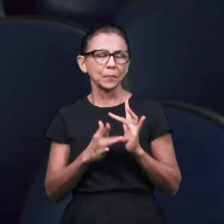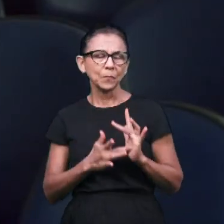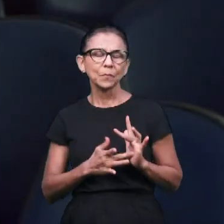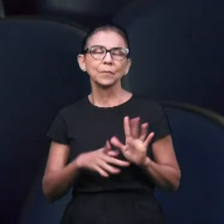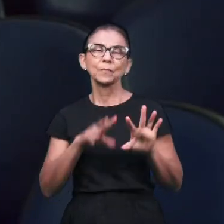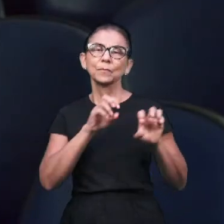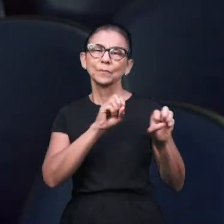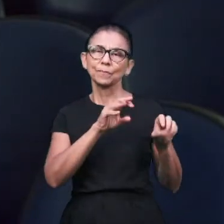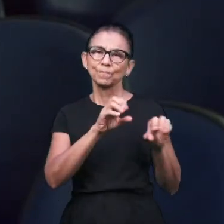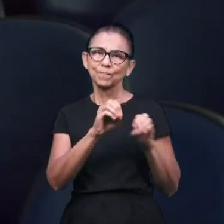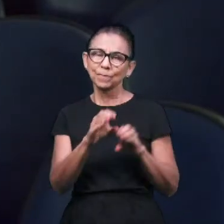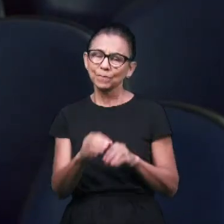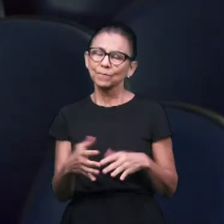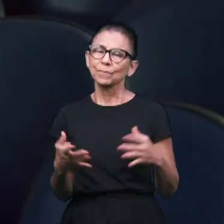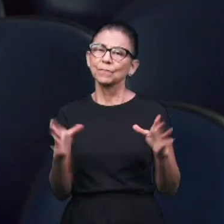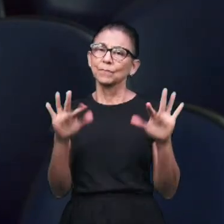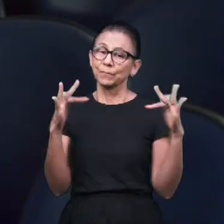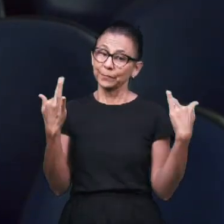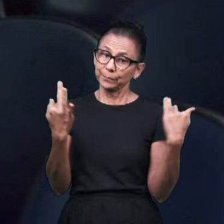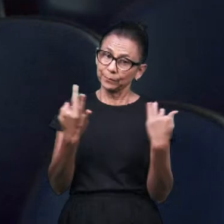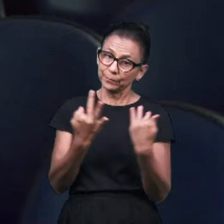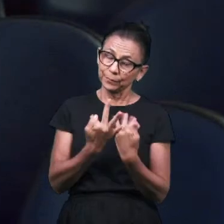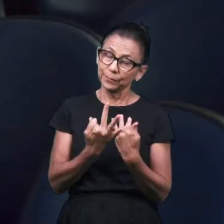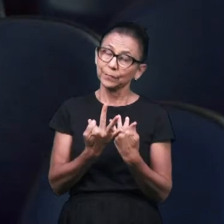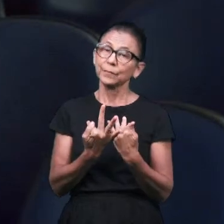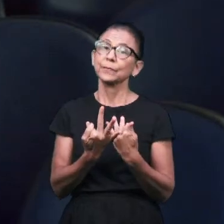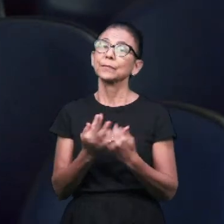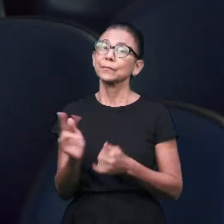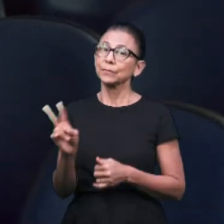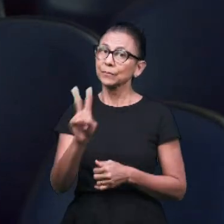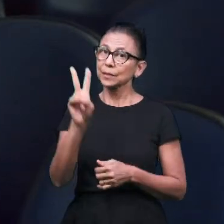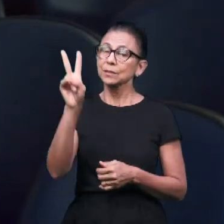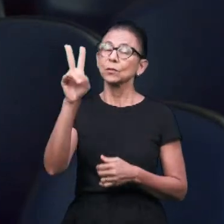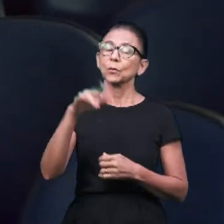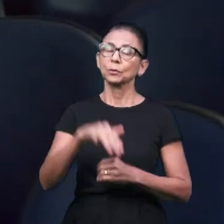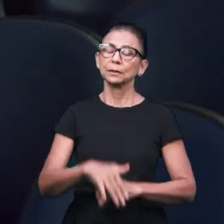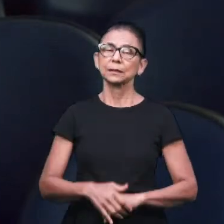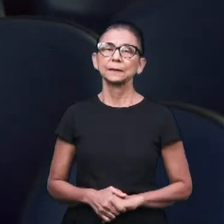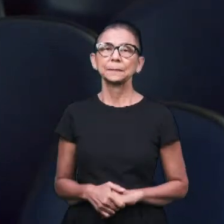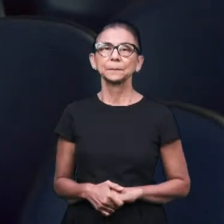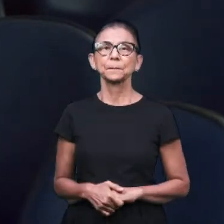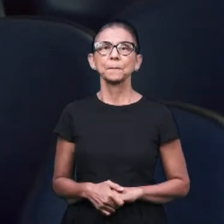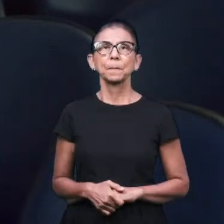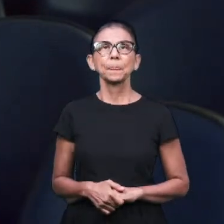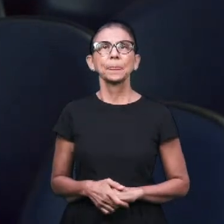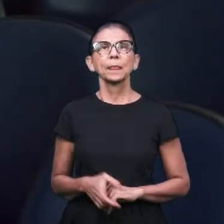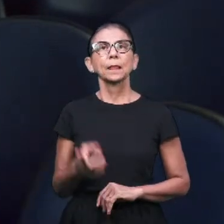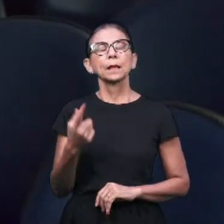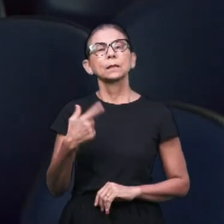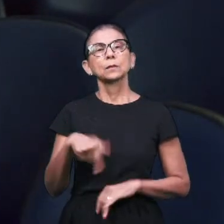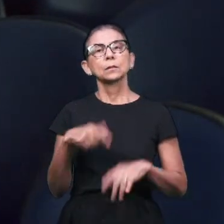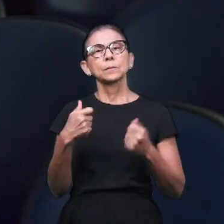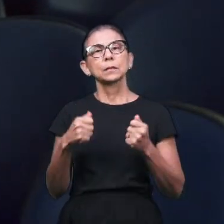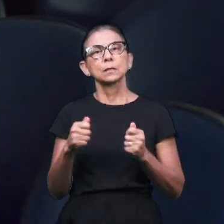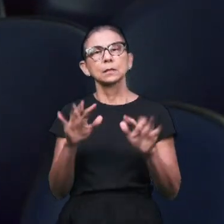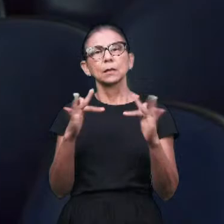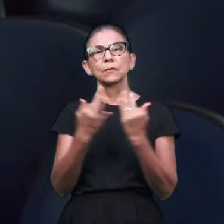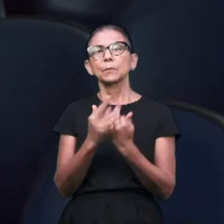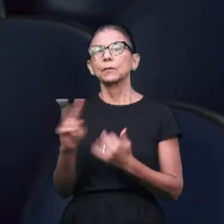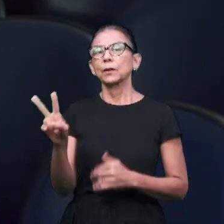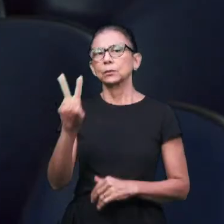também e valorizou também. E, na verdade, nós temos que valorizar a nossa família.